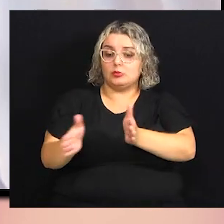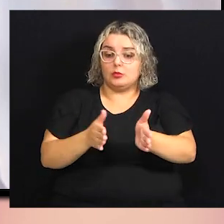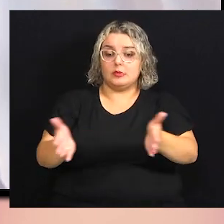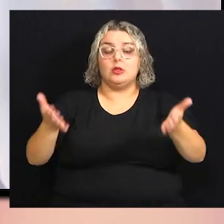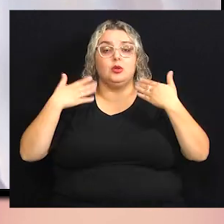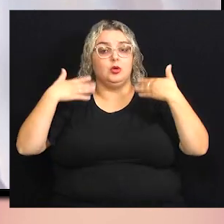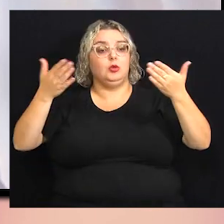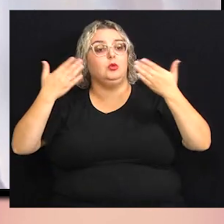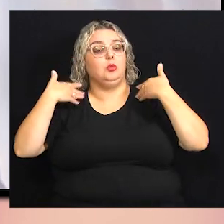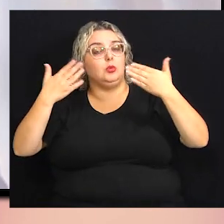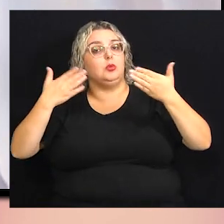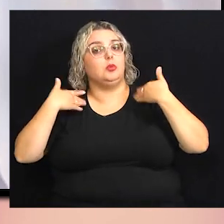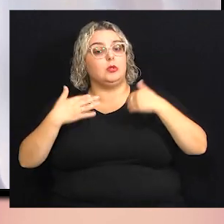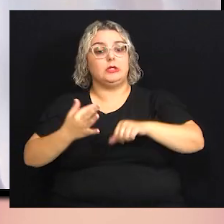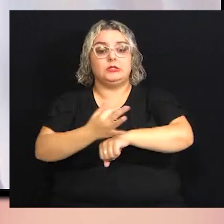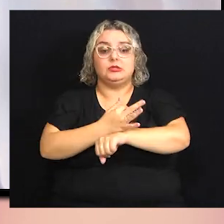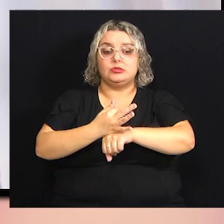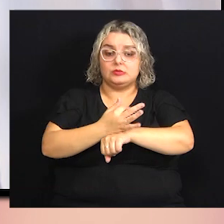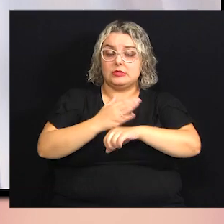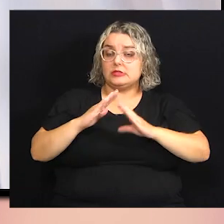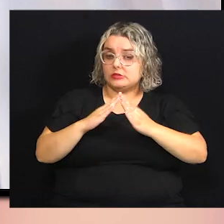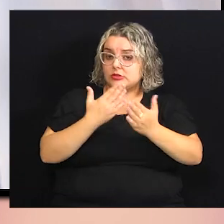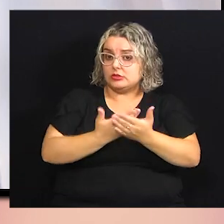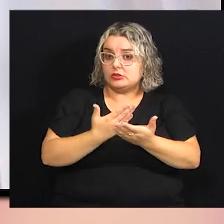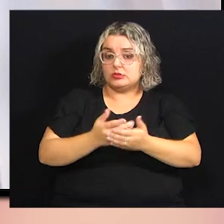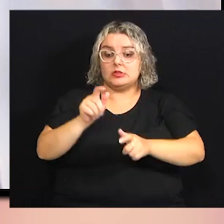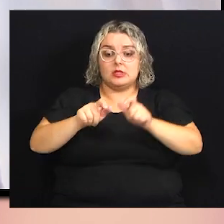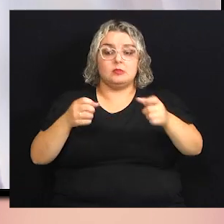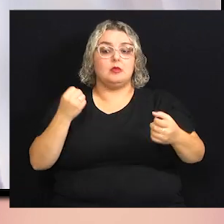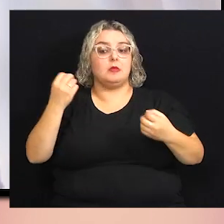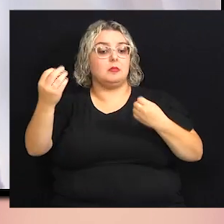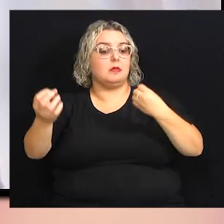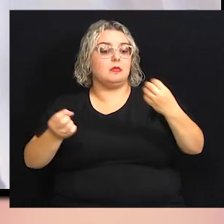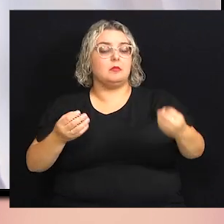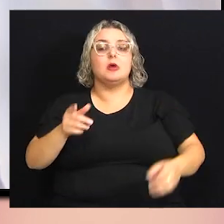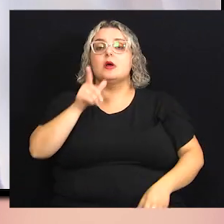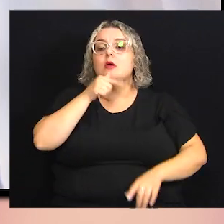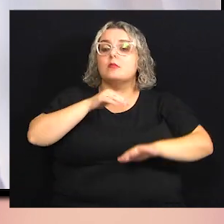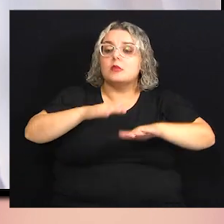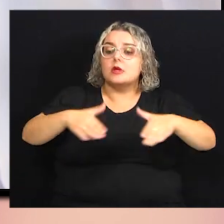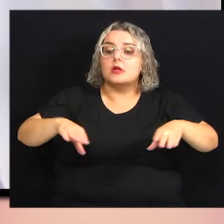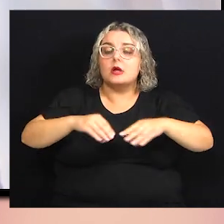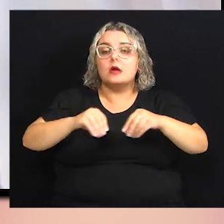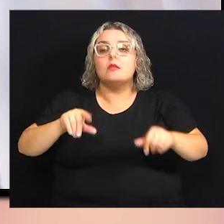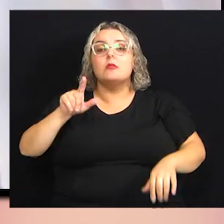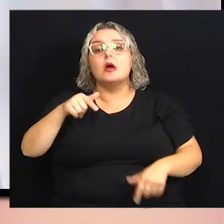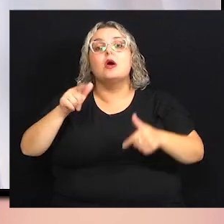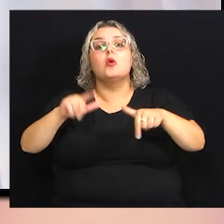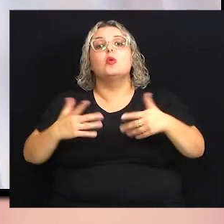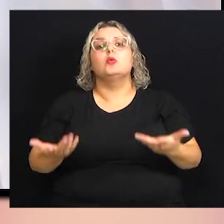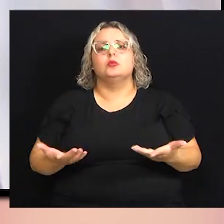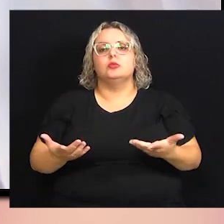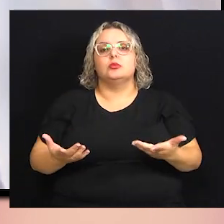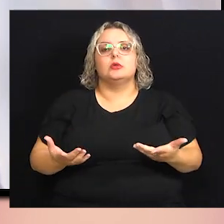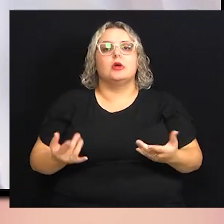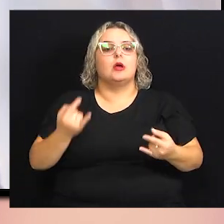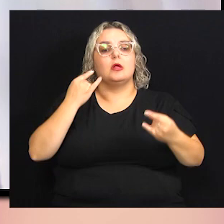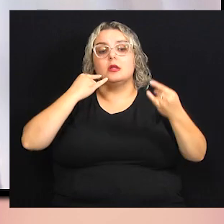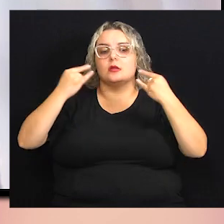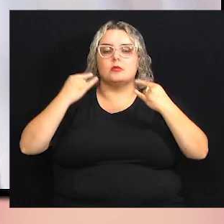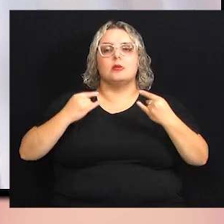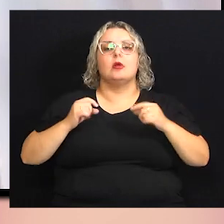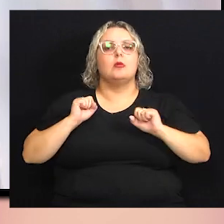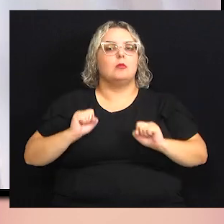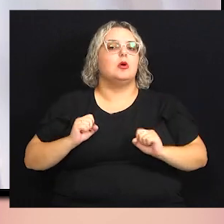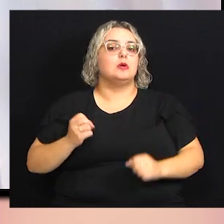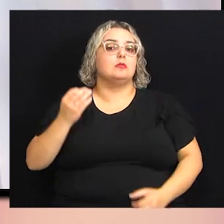chegando agora na época do verão, época de férias escolares, as pessoas viajam, a praia é um local muito desejado